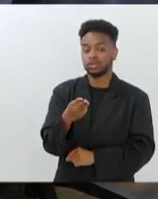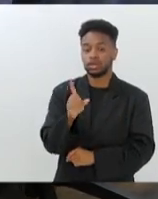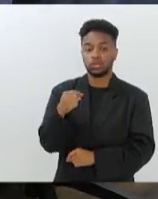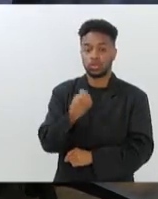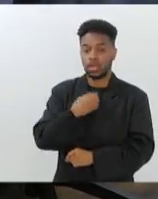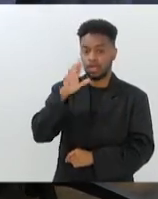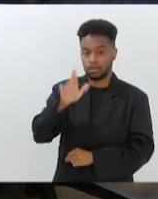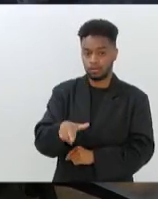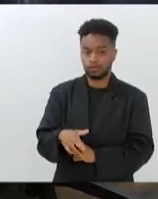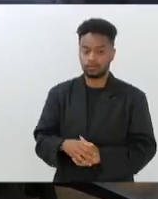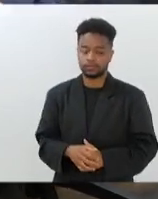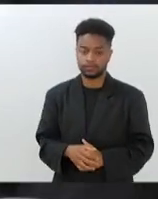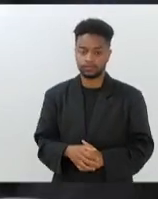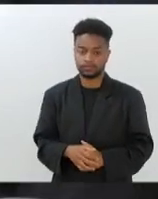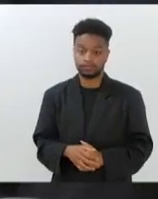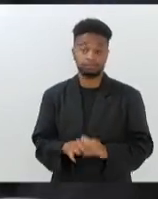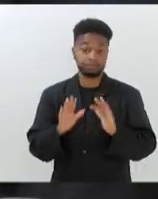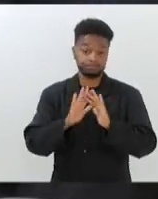negado